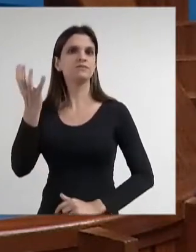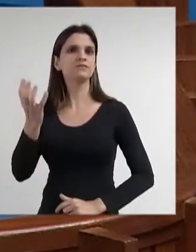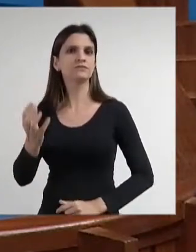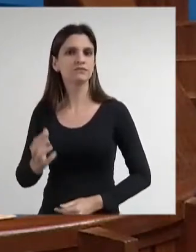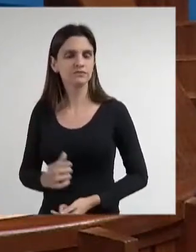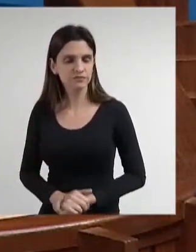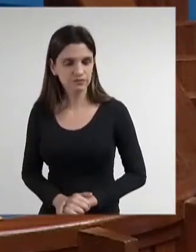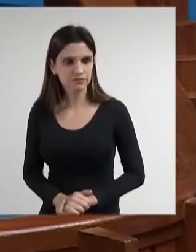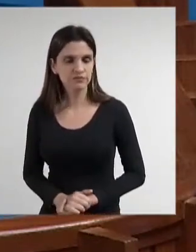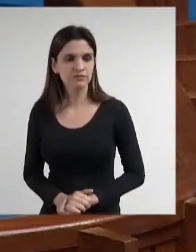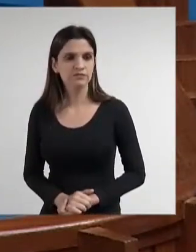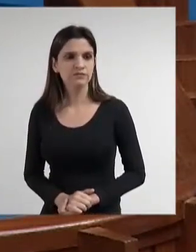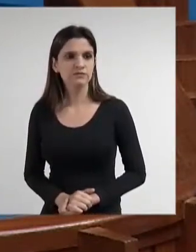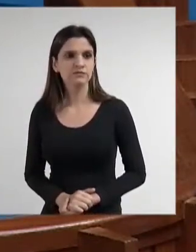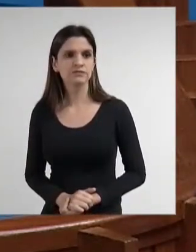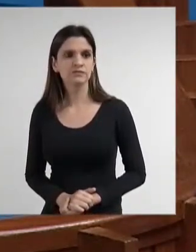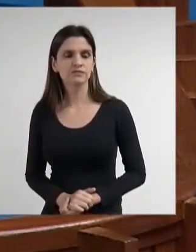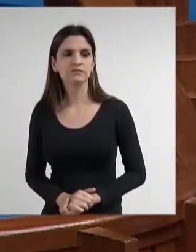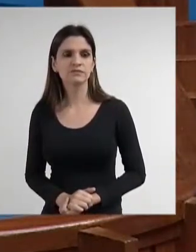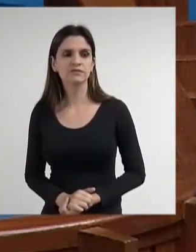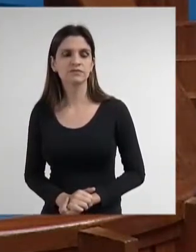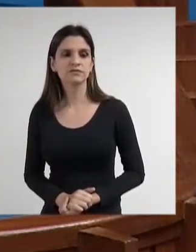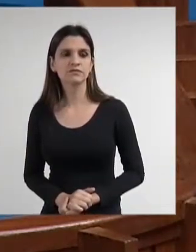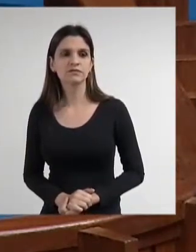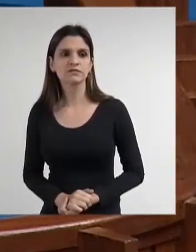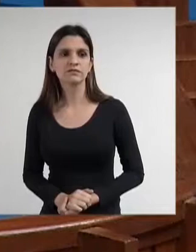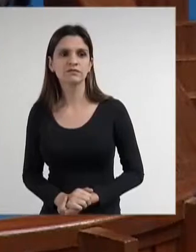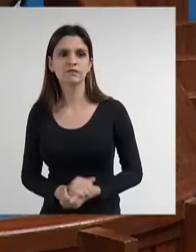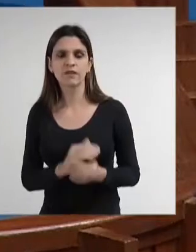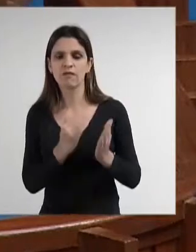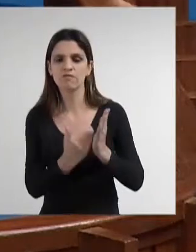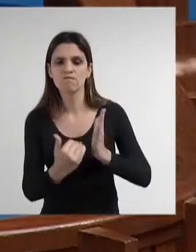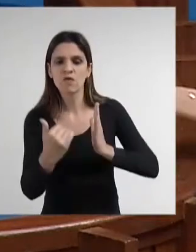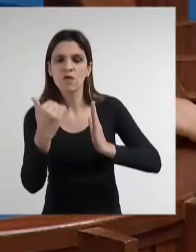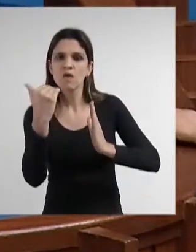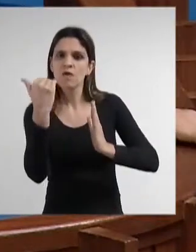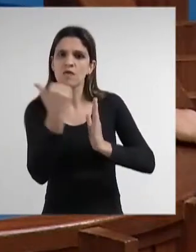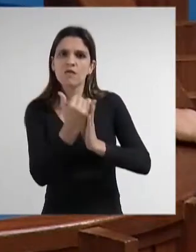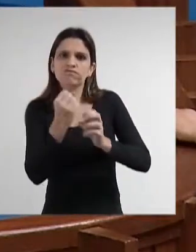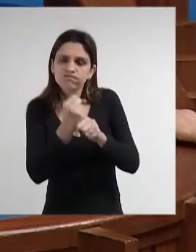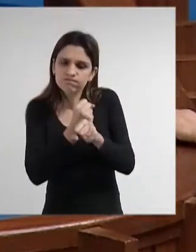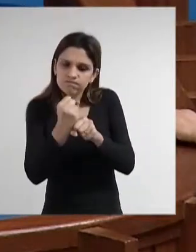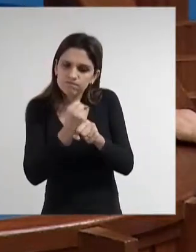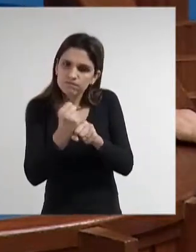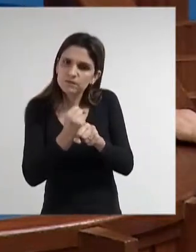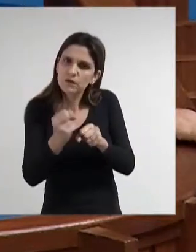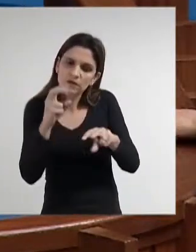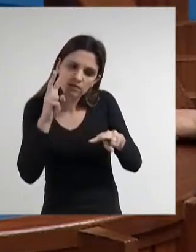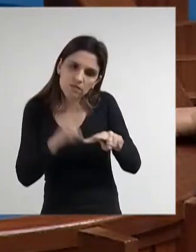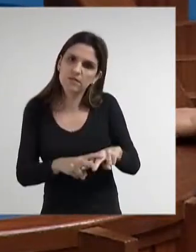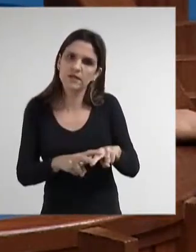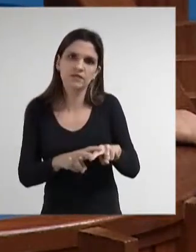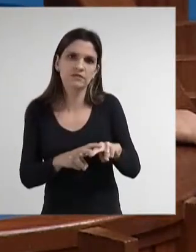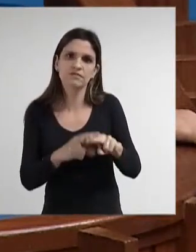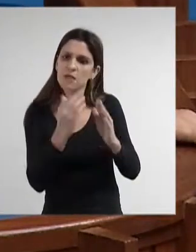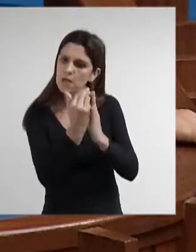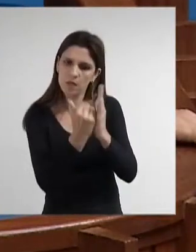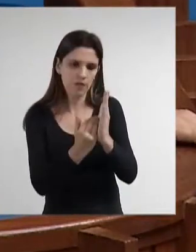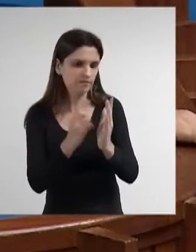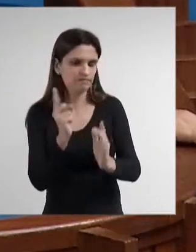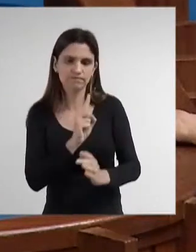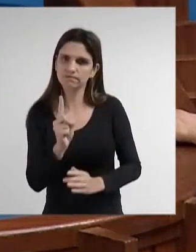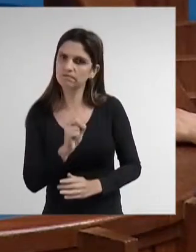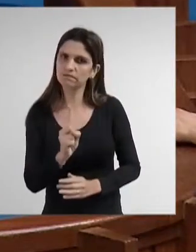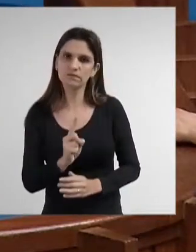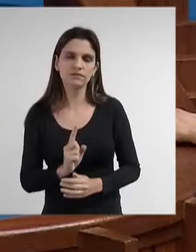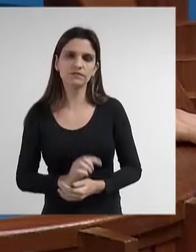não ser a gente permitir com que haja um tempo bem maior sem a sua progressão. Esses casos têm